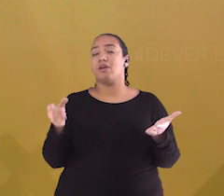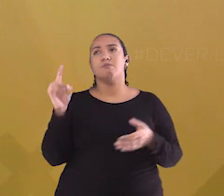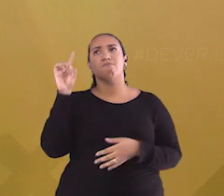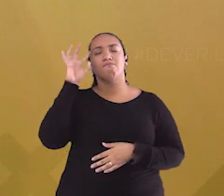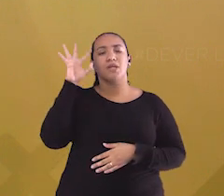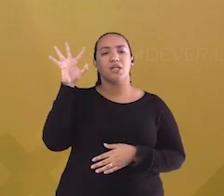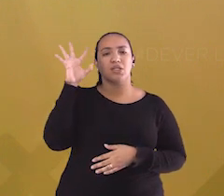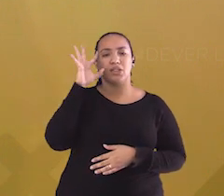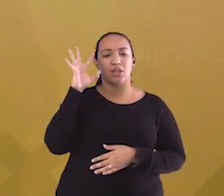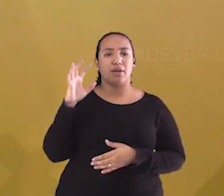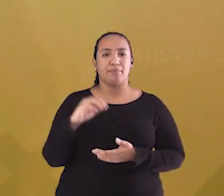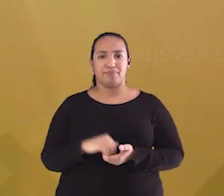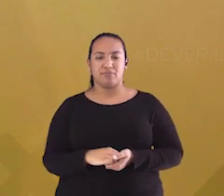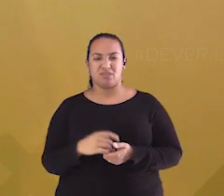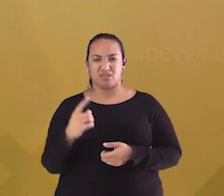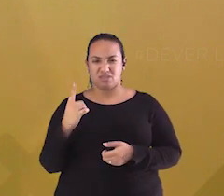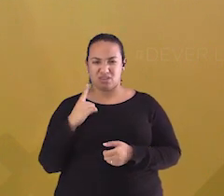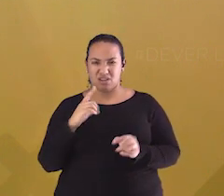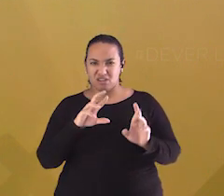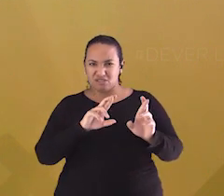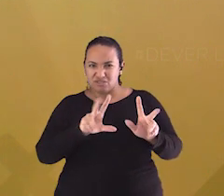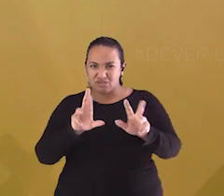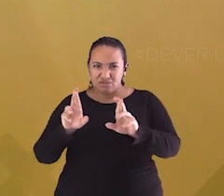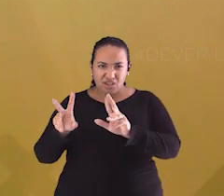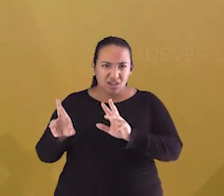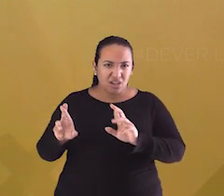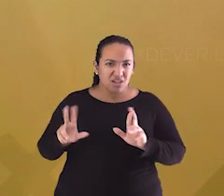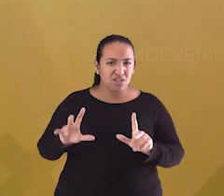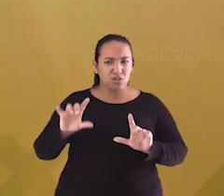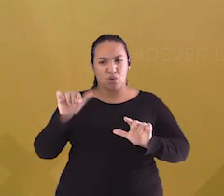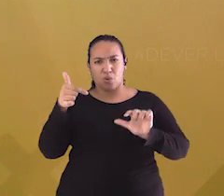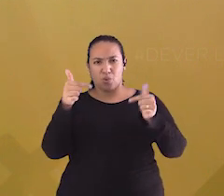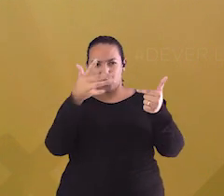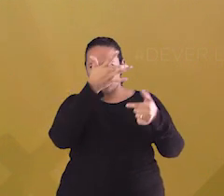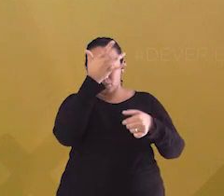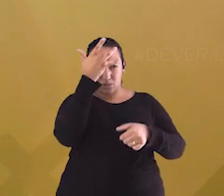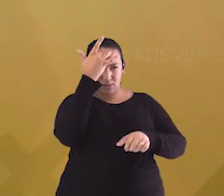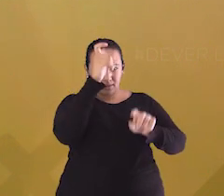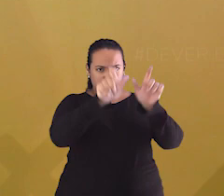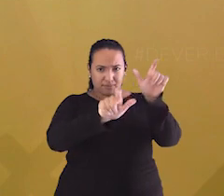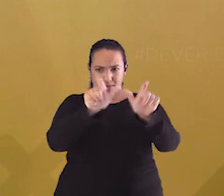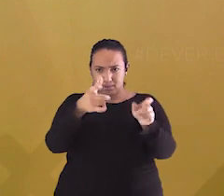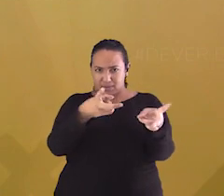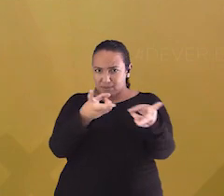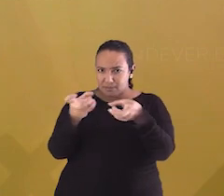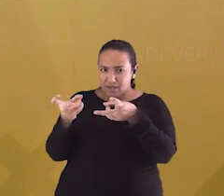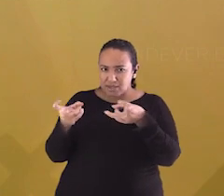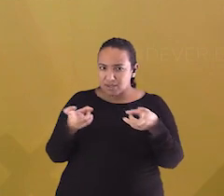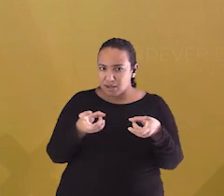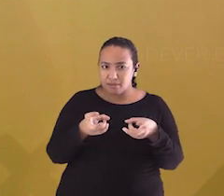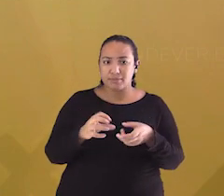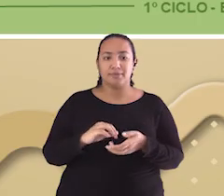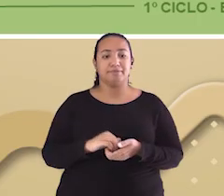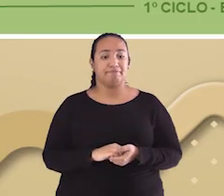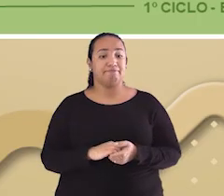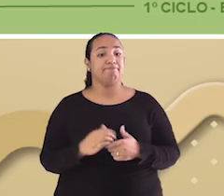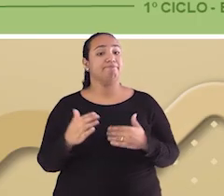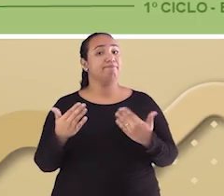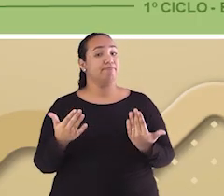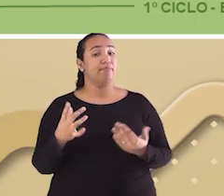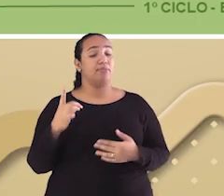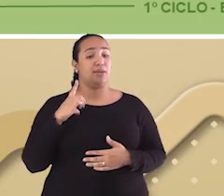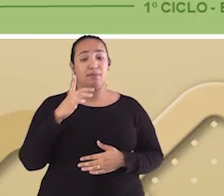aqui. Será que há mais diferenças que podem ser percebidas nas pessoas com as quais convivemos?